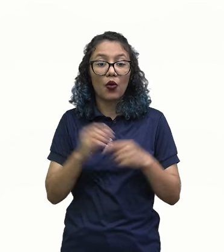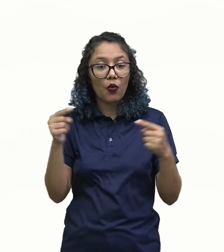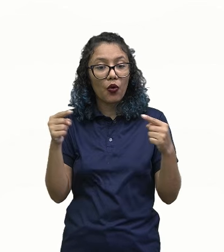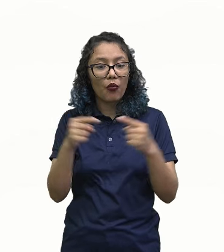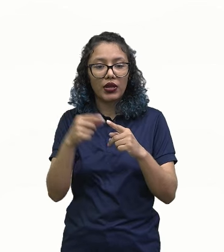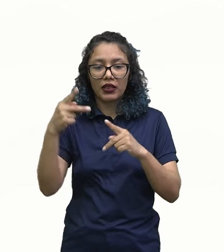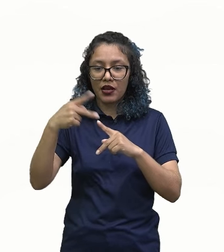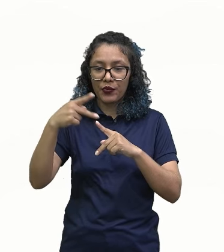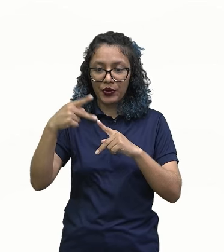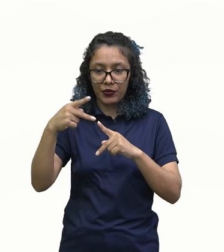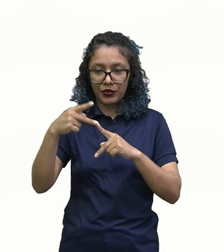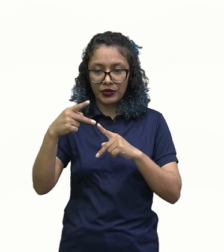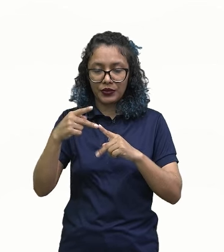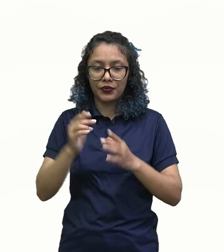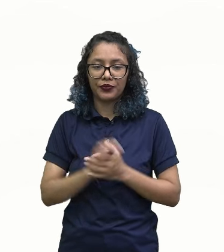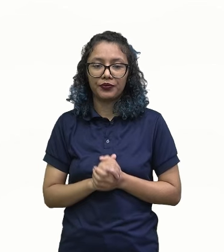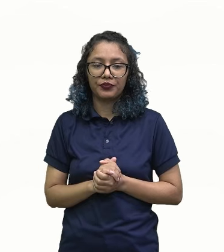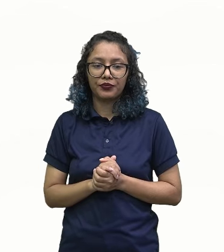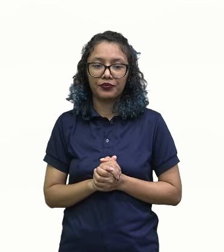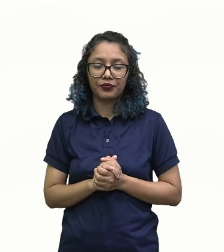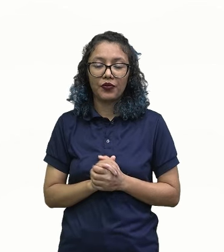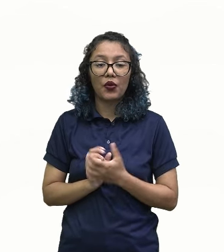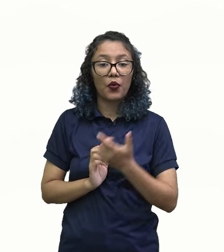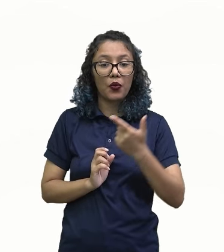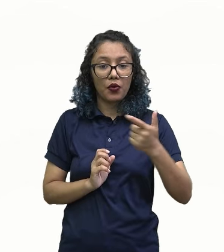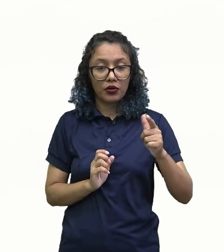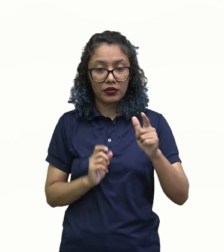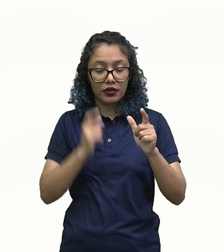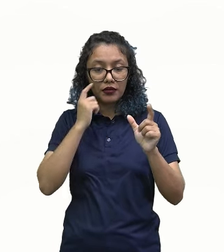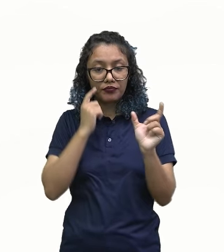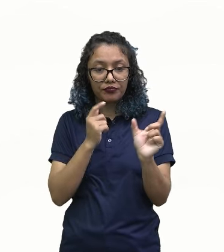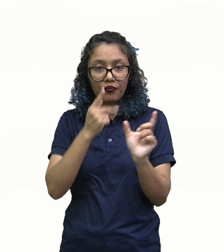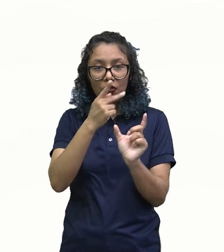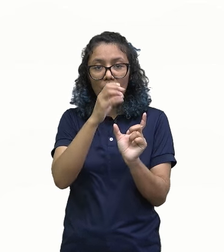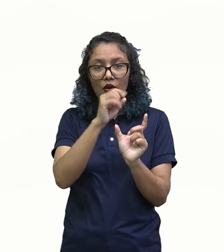uma preposição. No outro caso, vamos